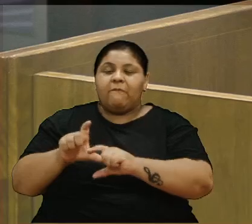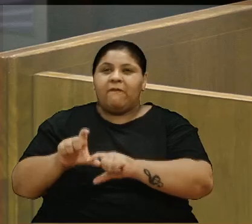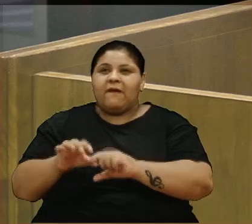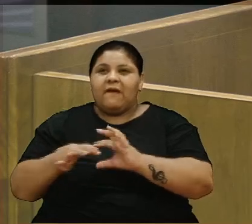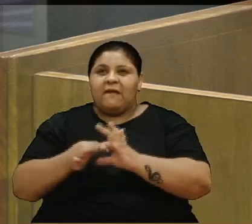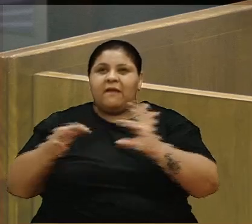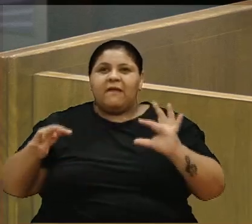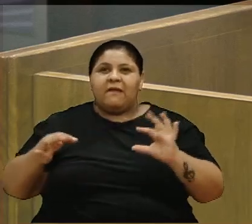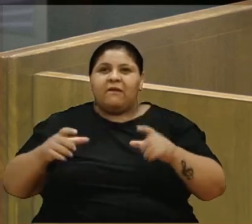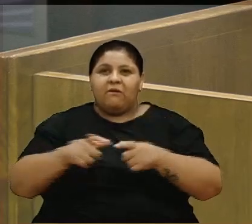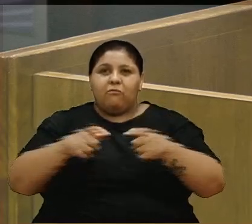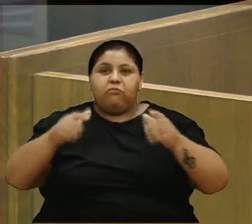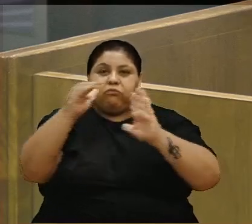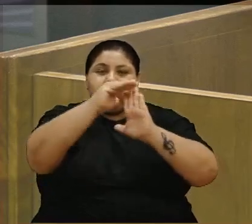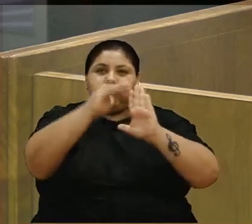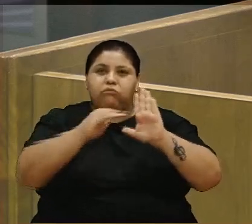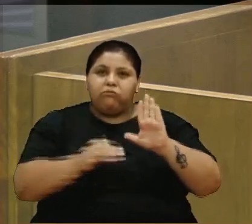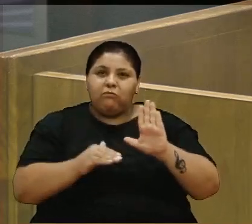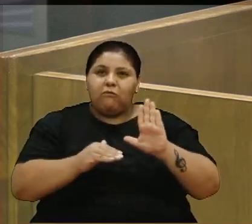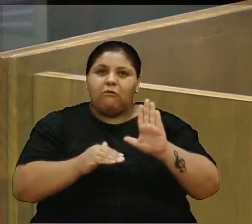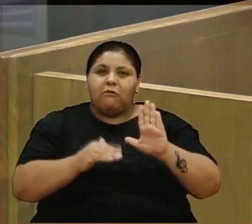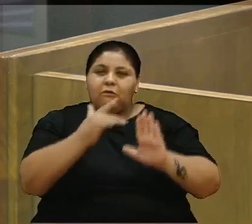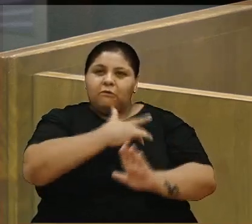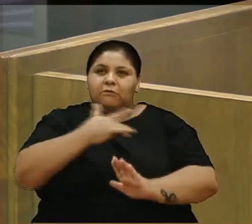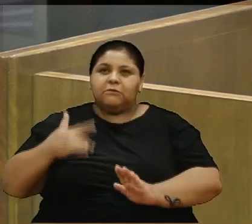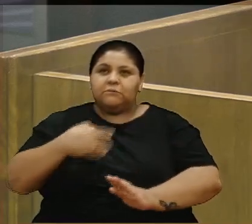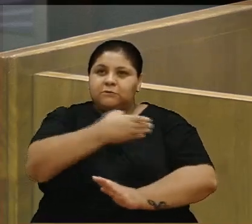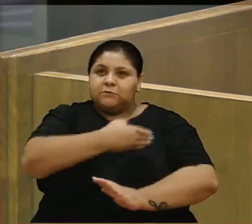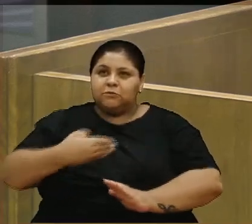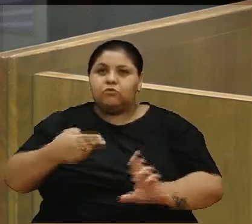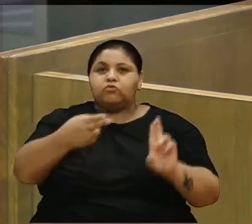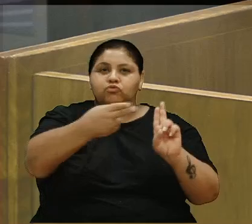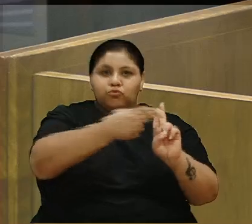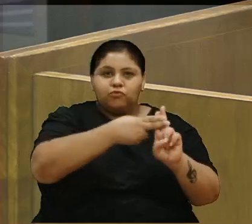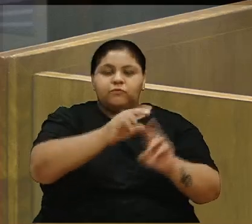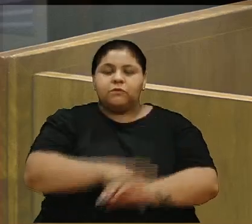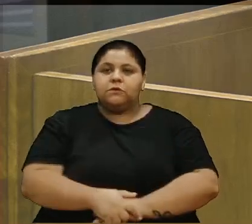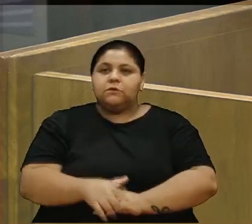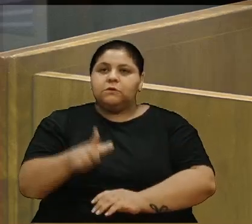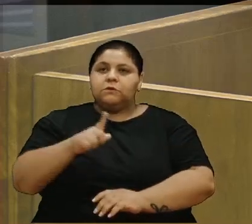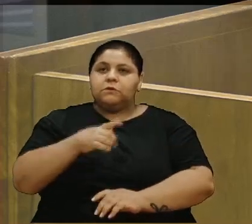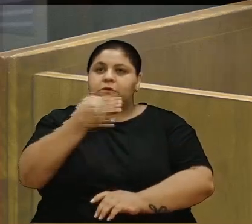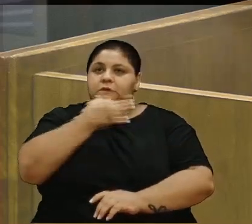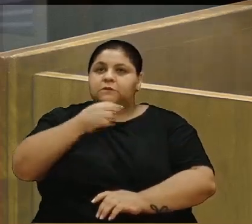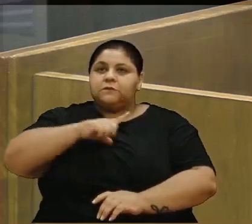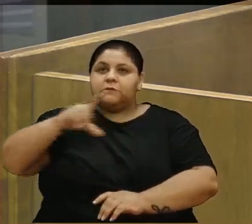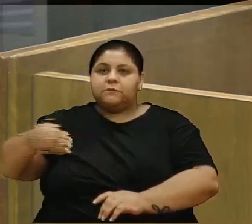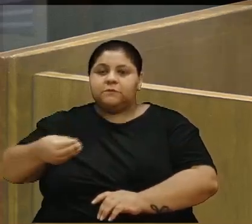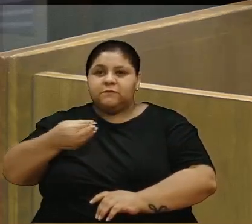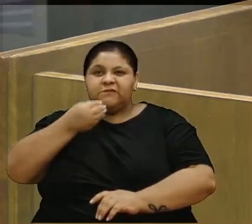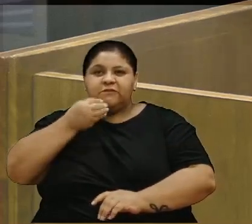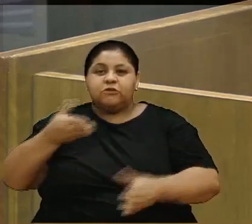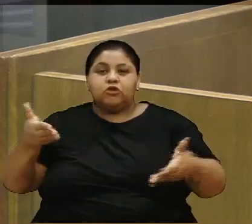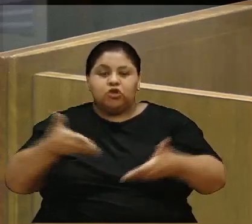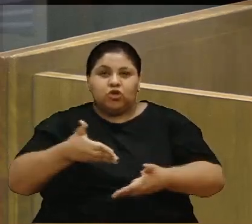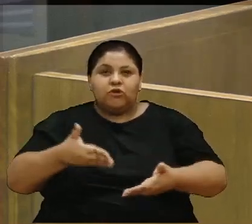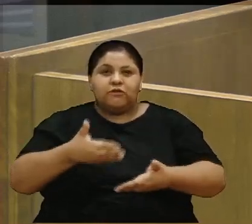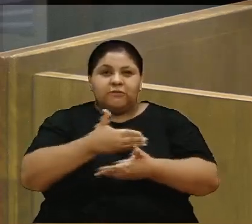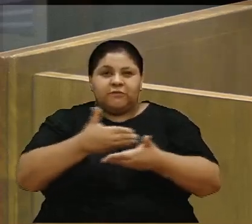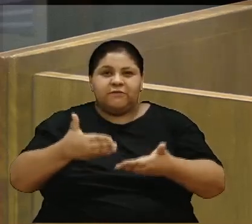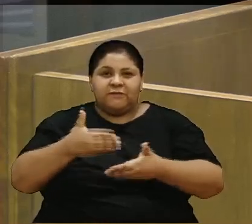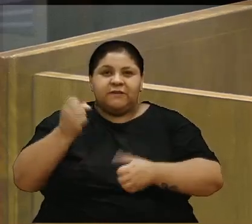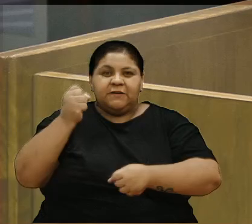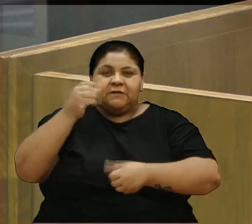de saúde pública do mundo, o SUS. Caxias tem uma oportunidade. Nós trouxemos esse debate na